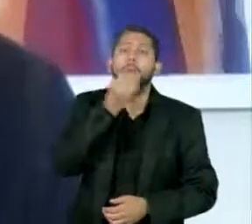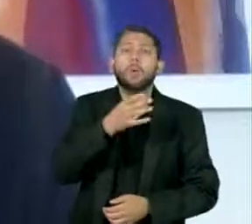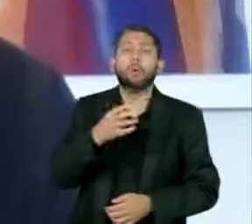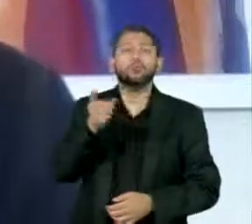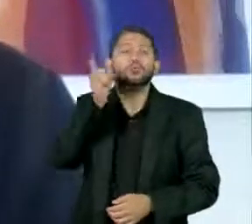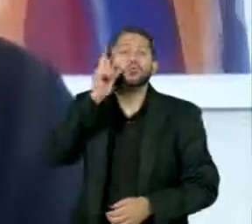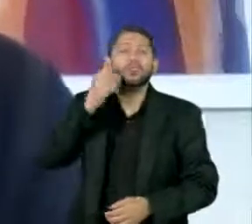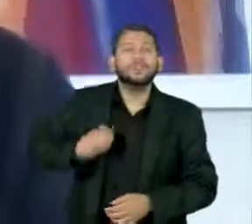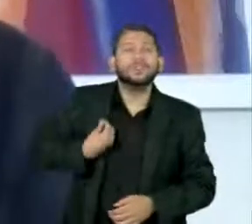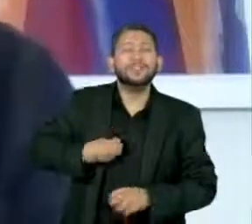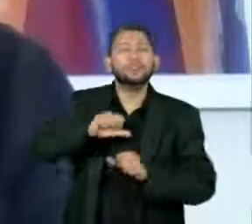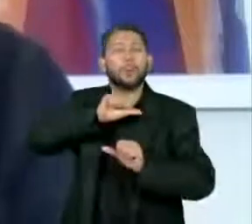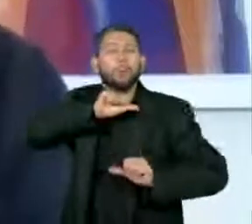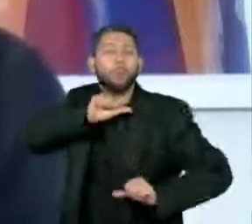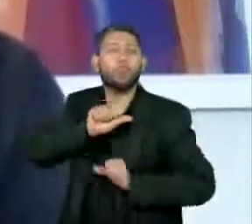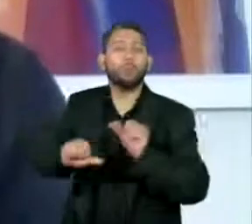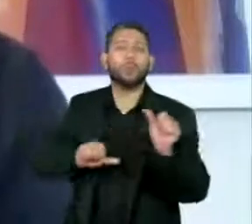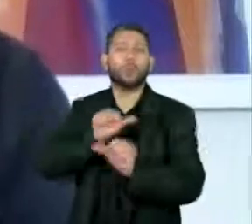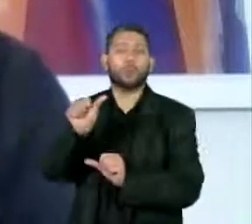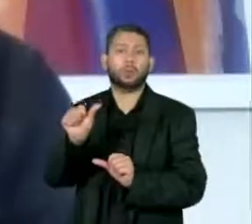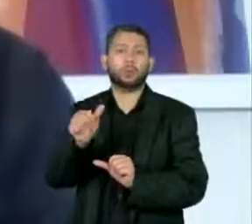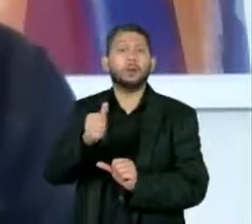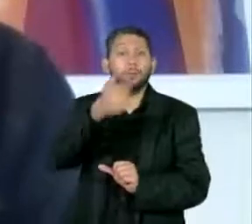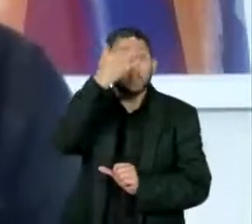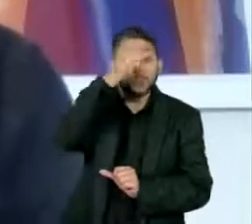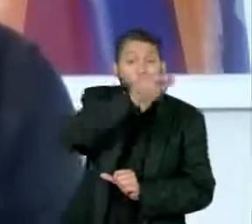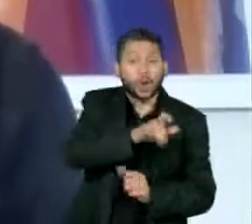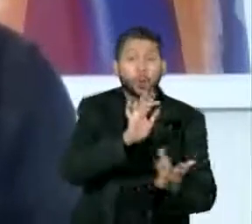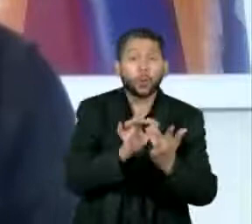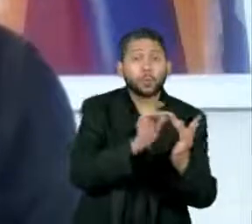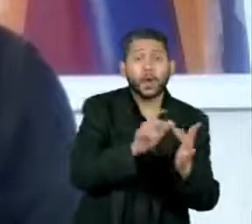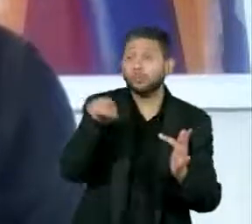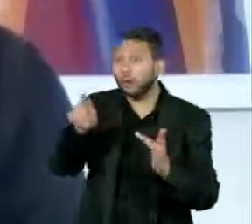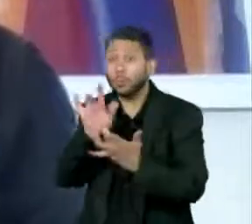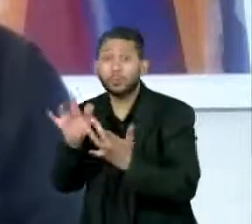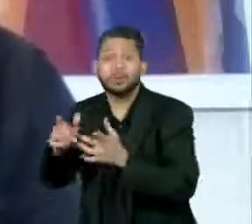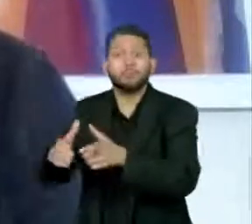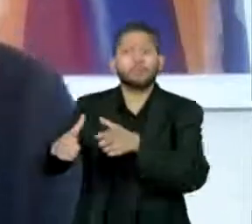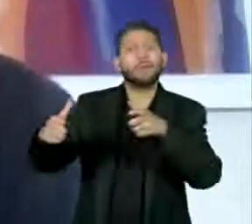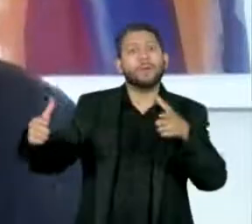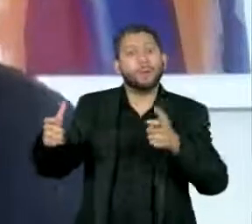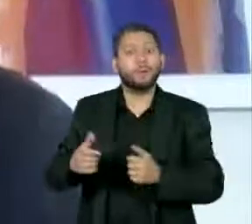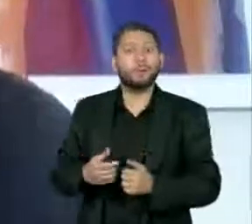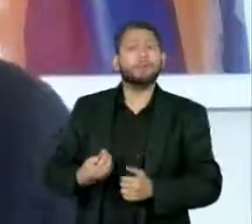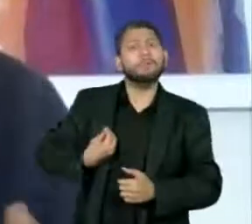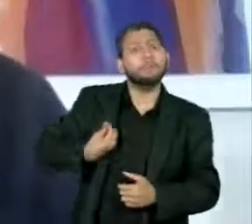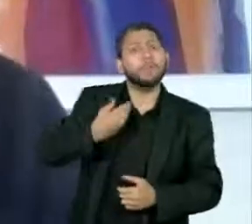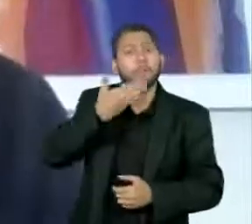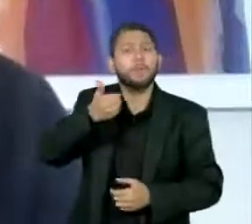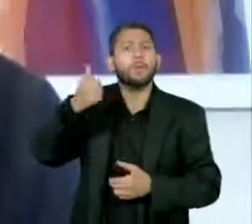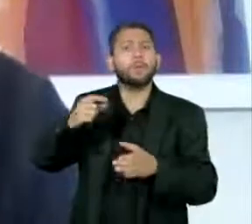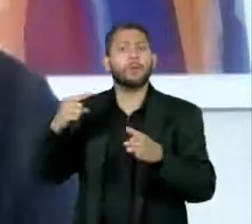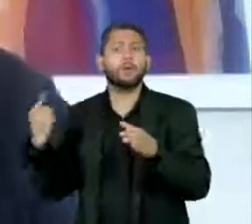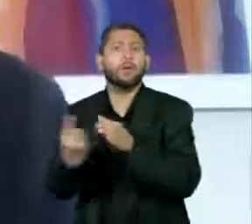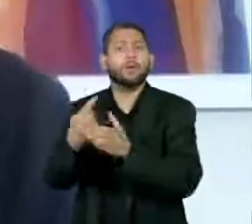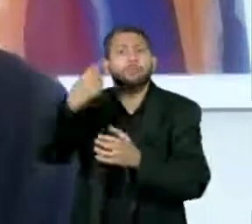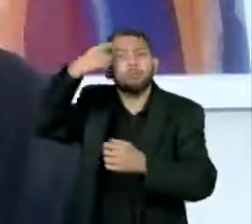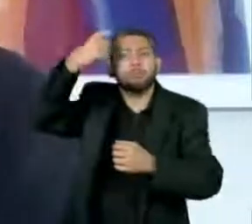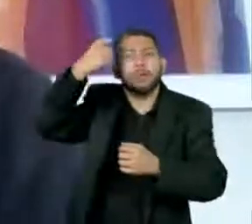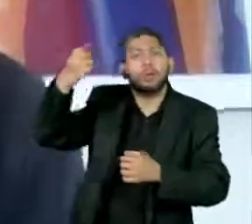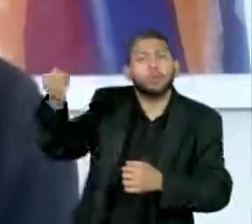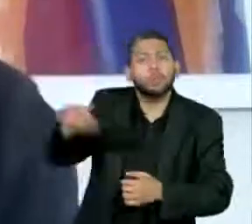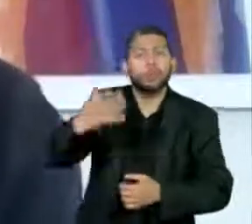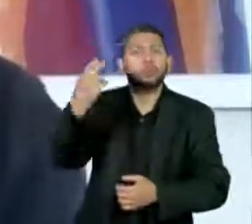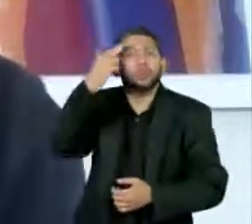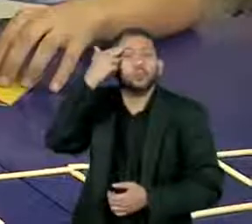essa transformação das redes de relação, essa transformação do convívio, essa criação de ideias novas e de